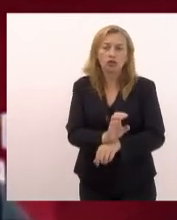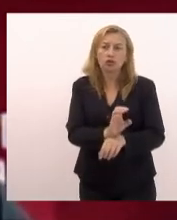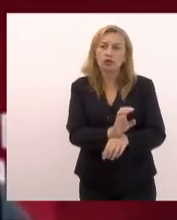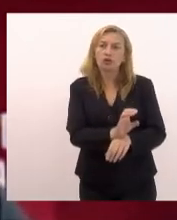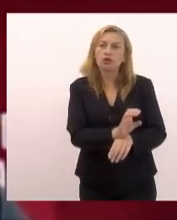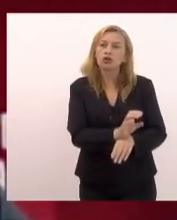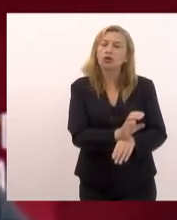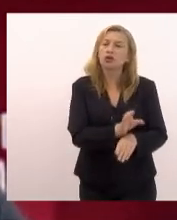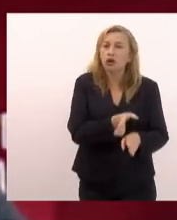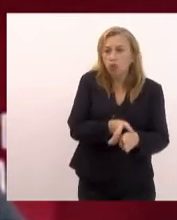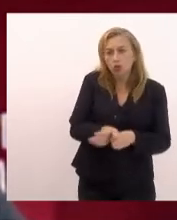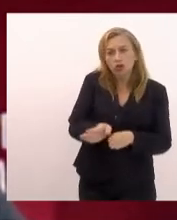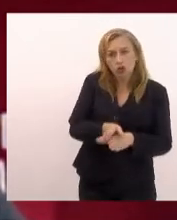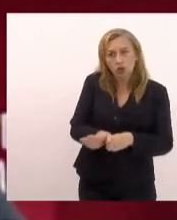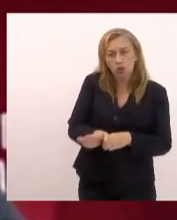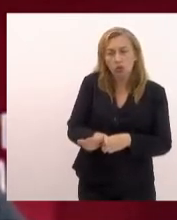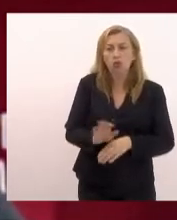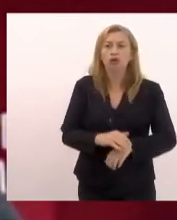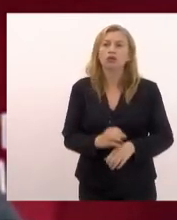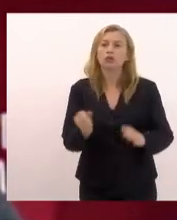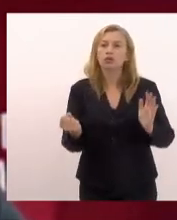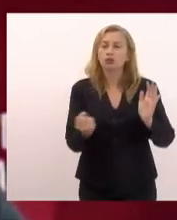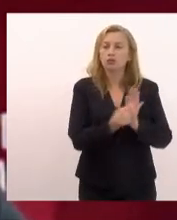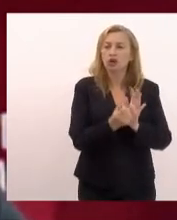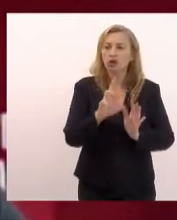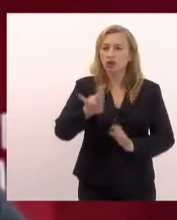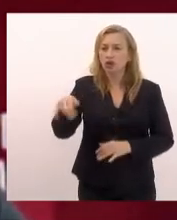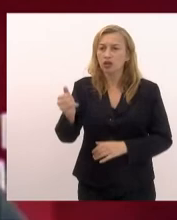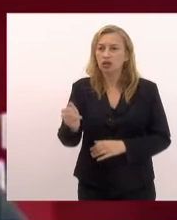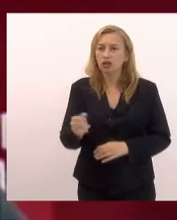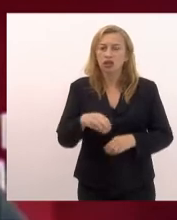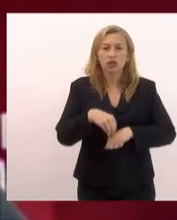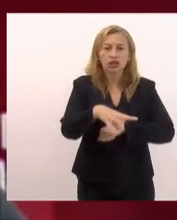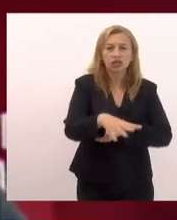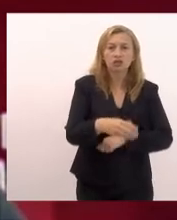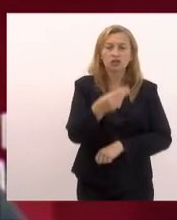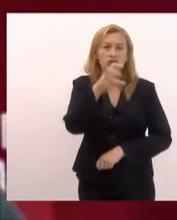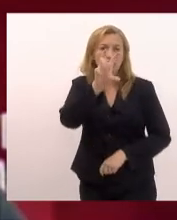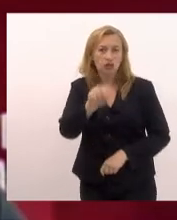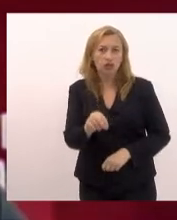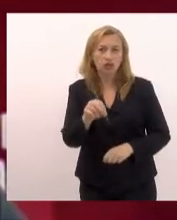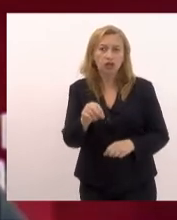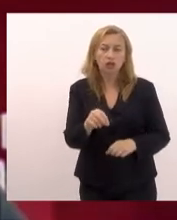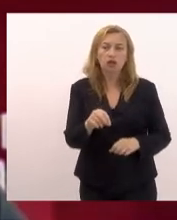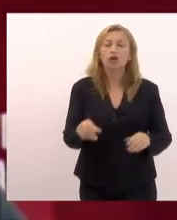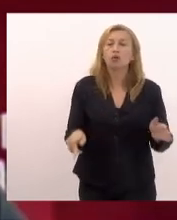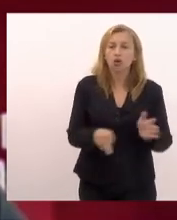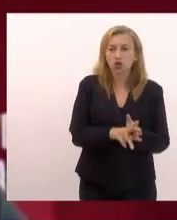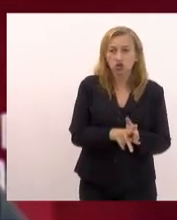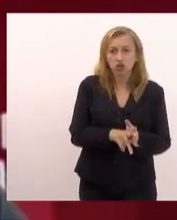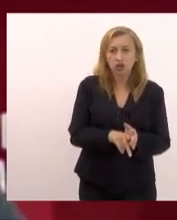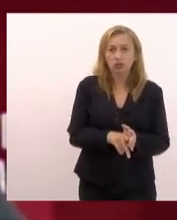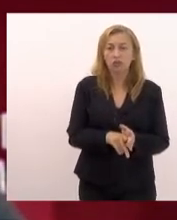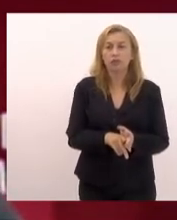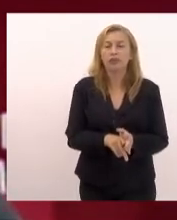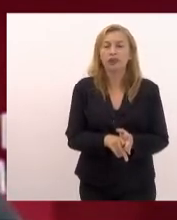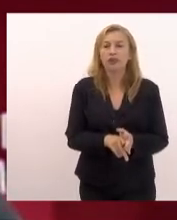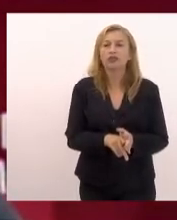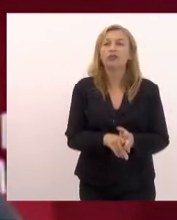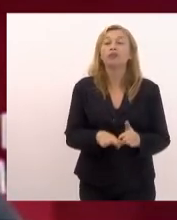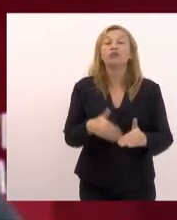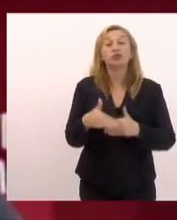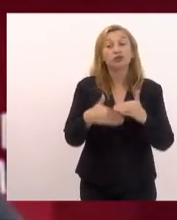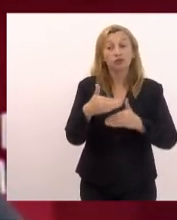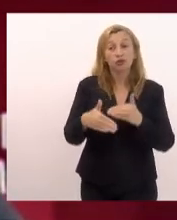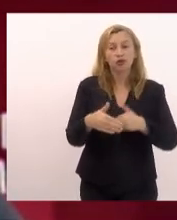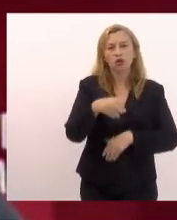Pacto RJ a indicação de 50 projetos esses que serão desenvolvidos